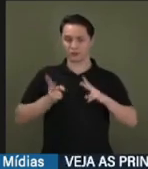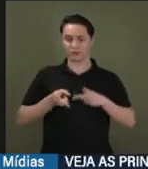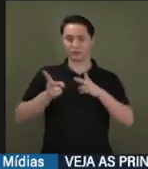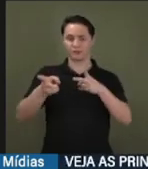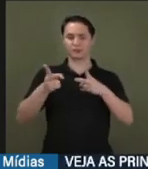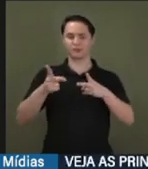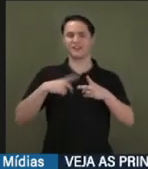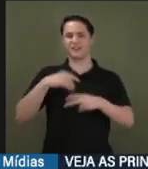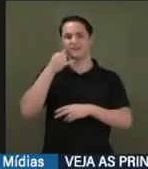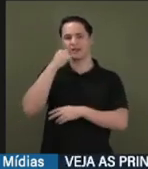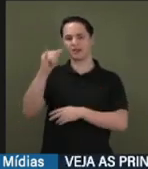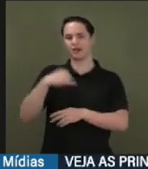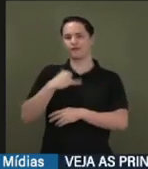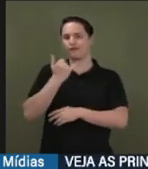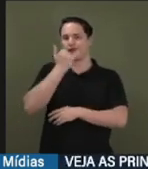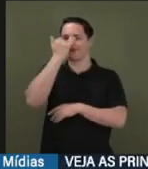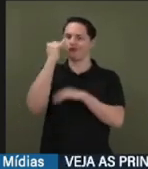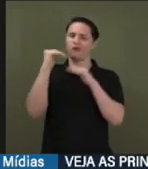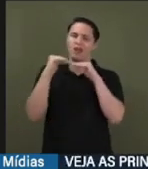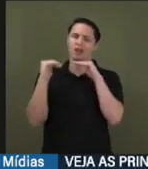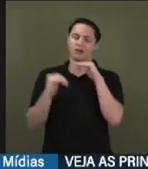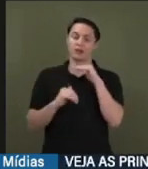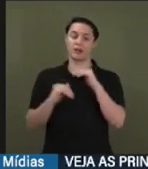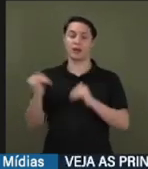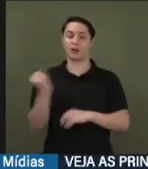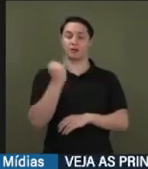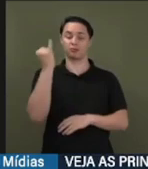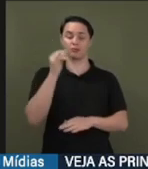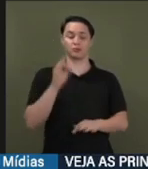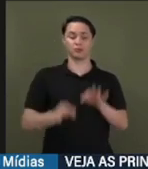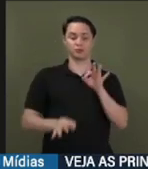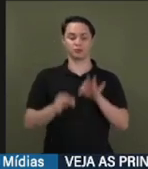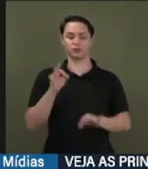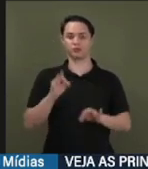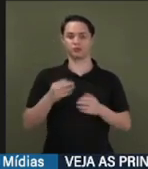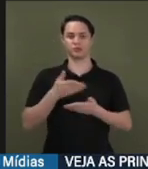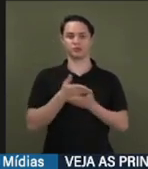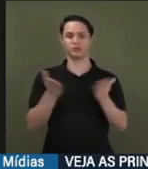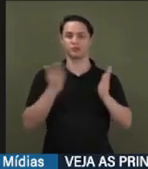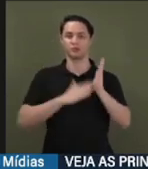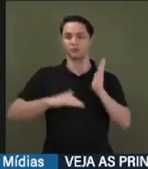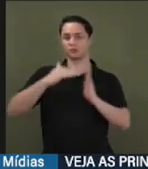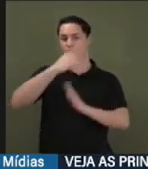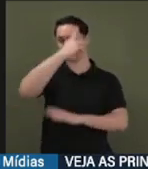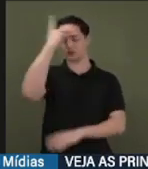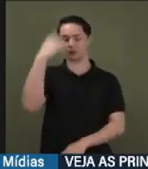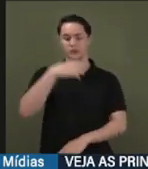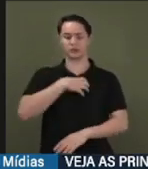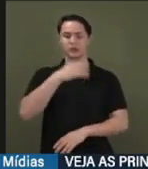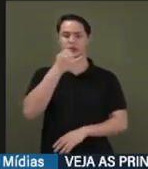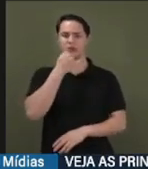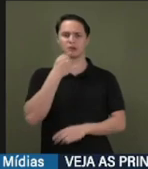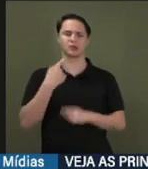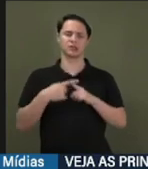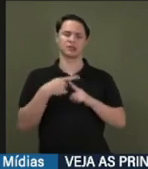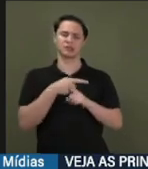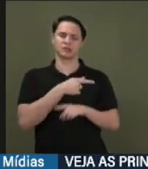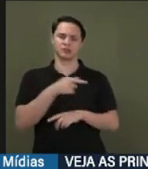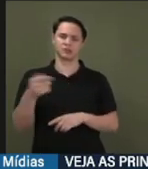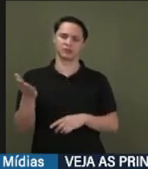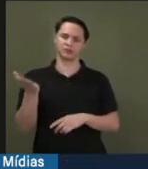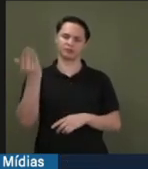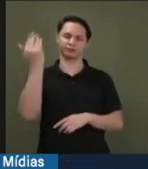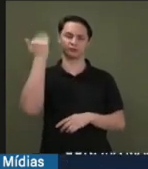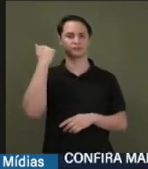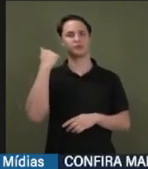sem vitimismo. Importante que a justiça seja para todos. E eu fico muito triste de, na semana passada,